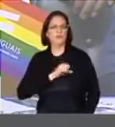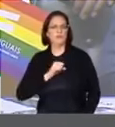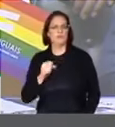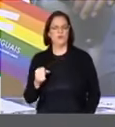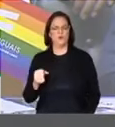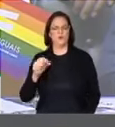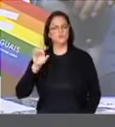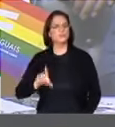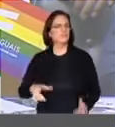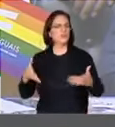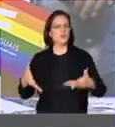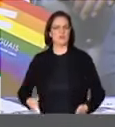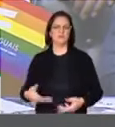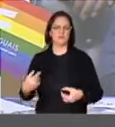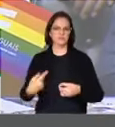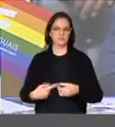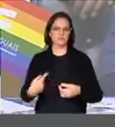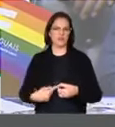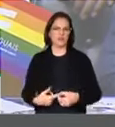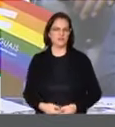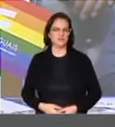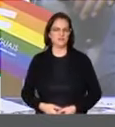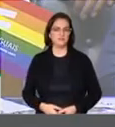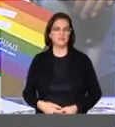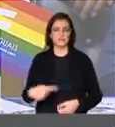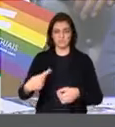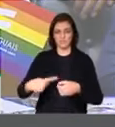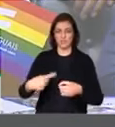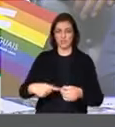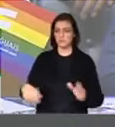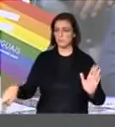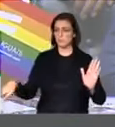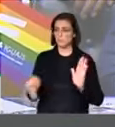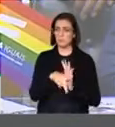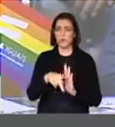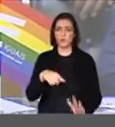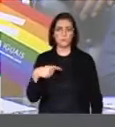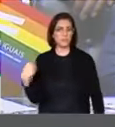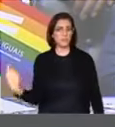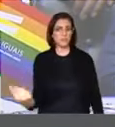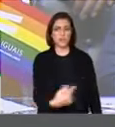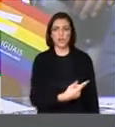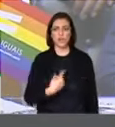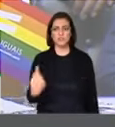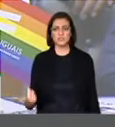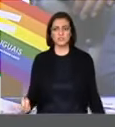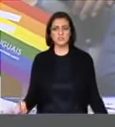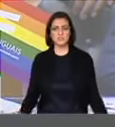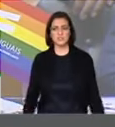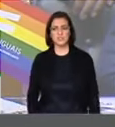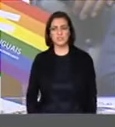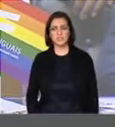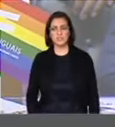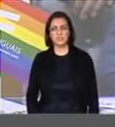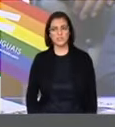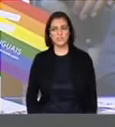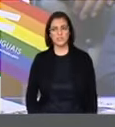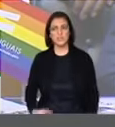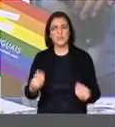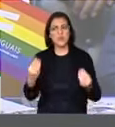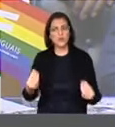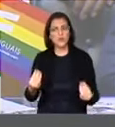à cidade. A cidade nos pertence. Não é possível que nós não possamos expressar